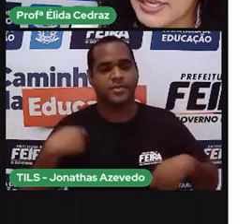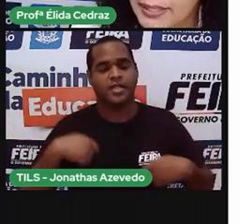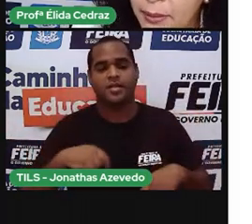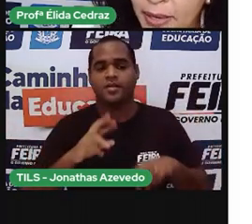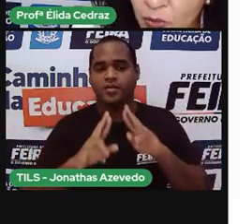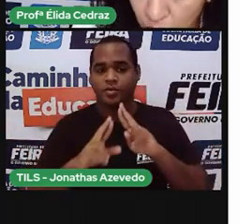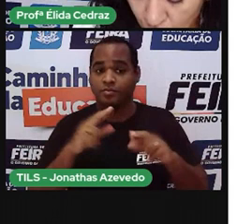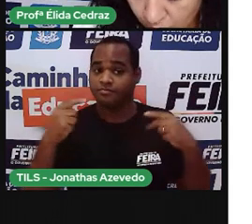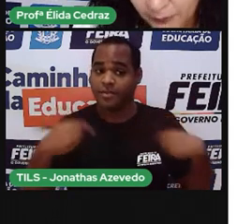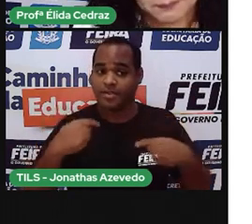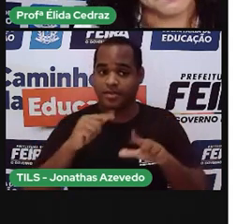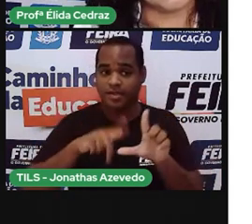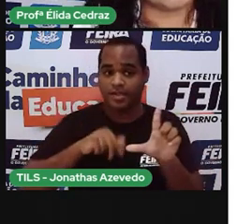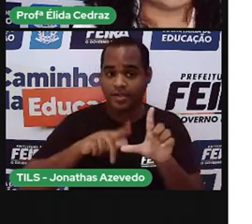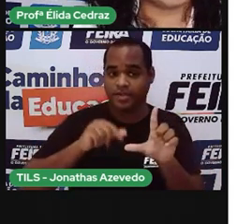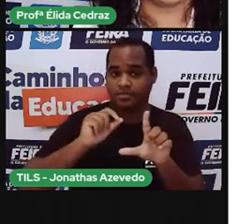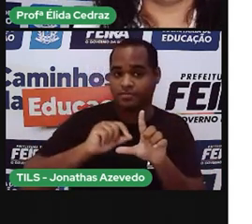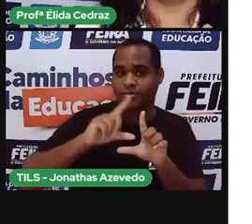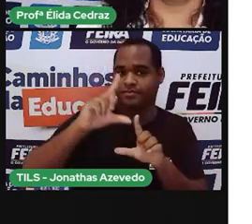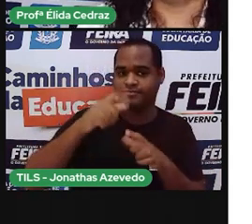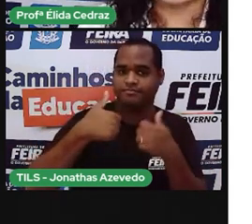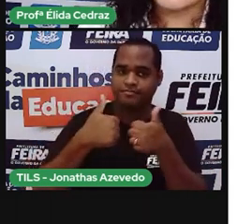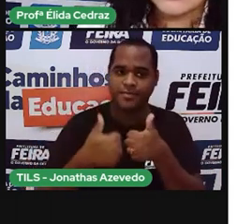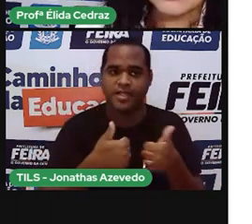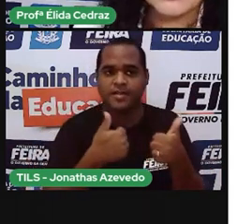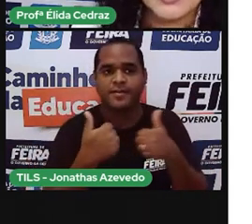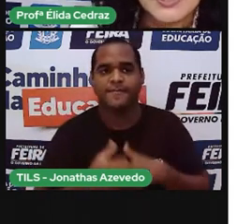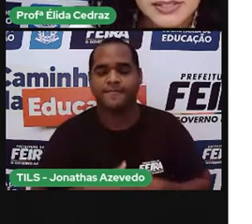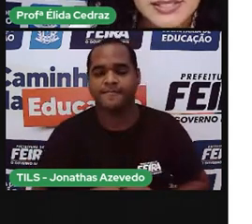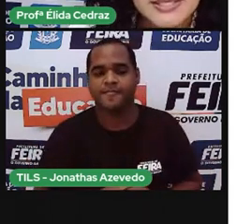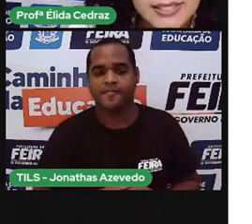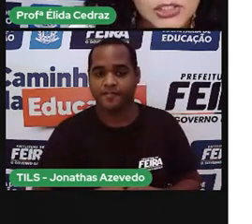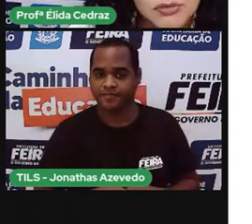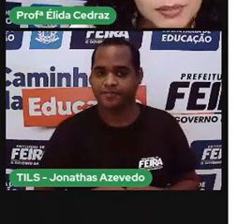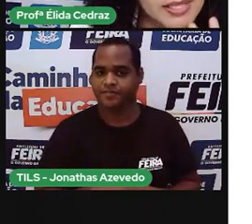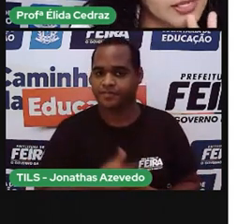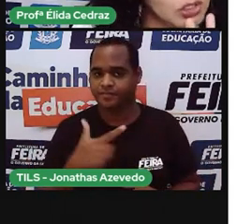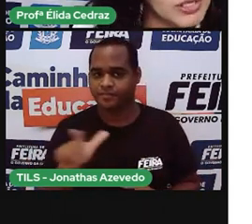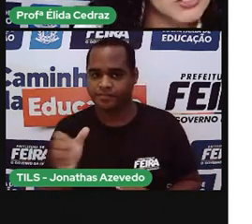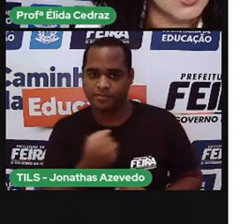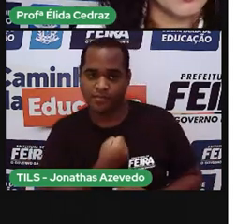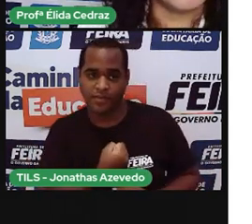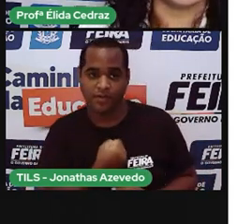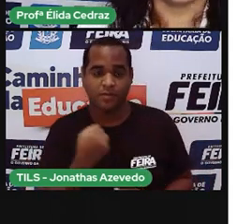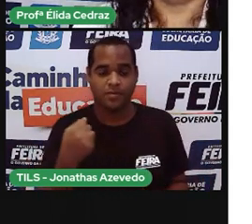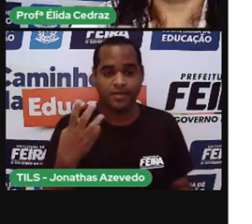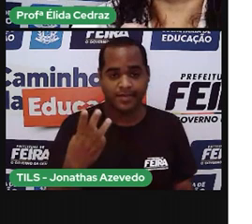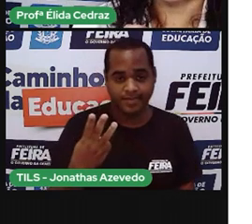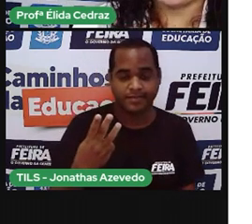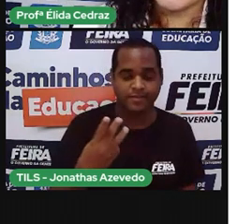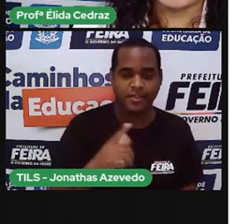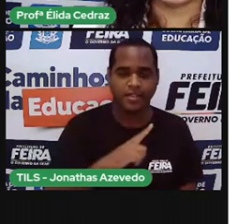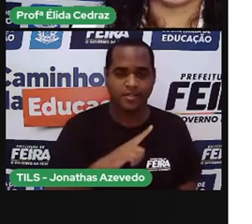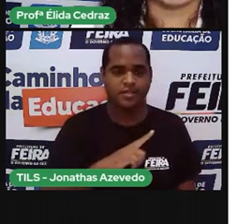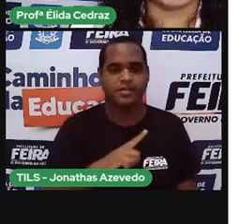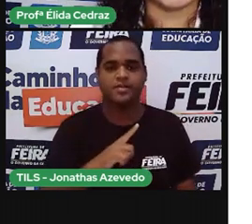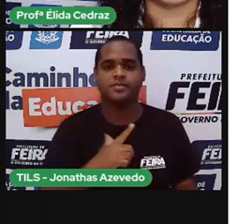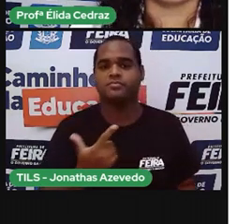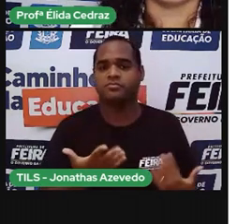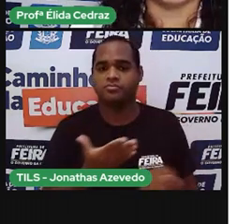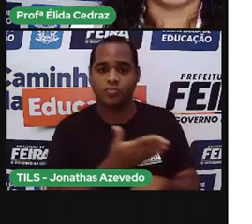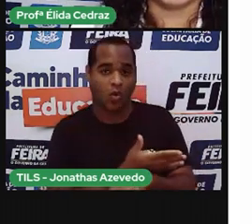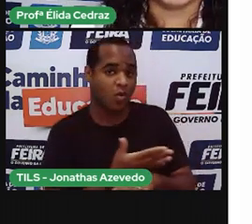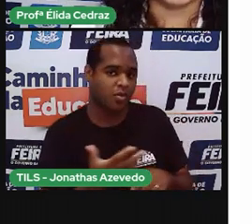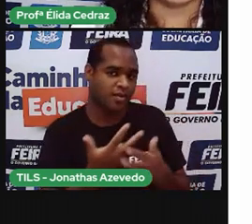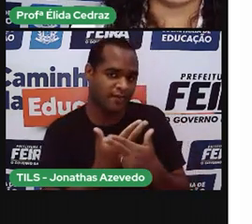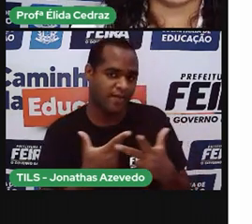e usar a letra maiúscula. Na segunda e terceira atividade, olha só. Costumamos comprar